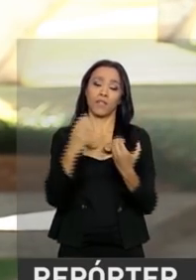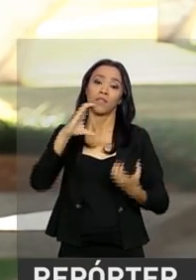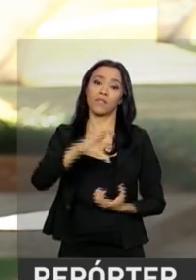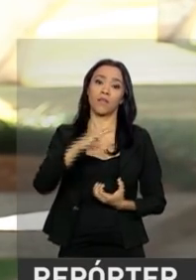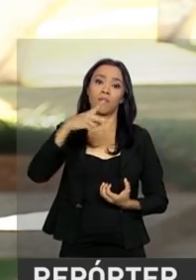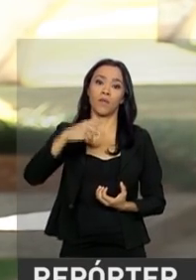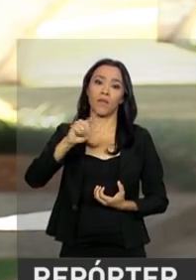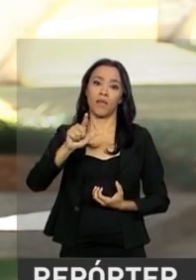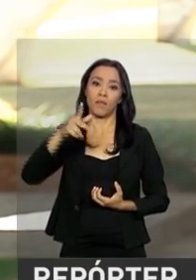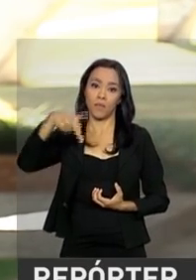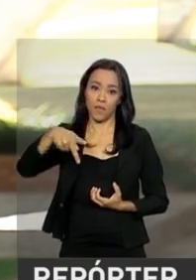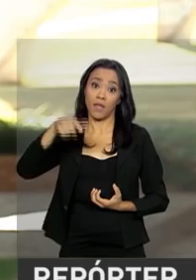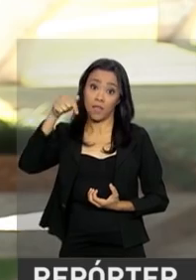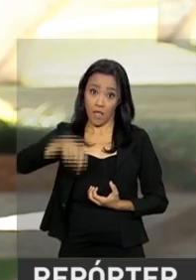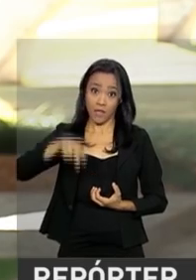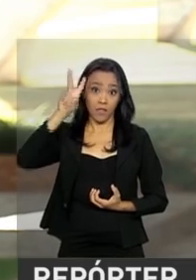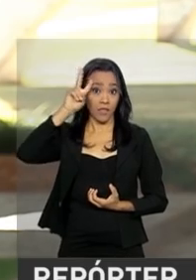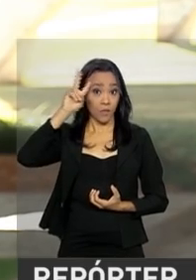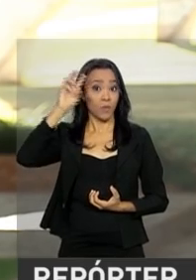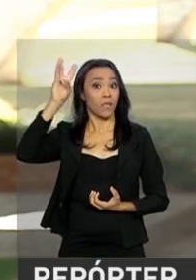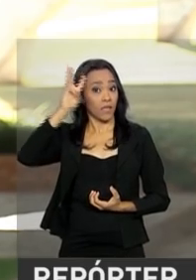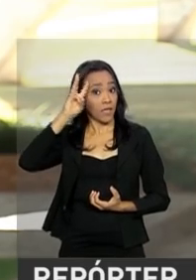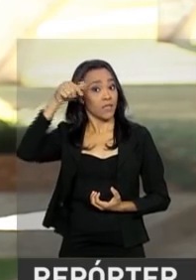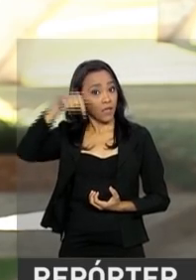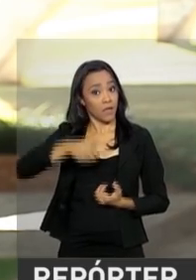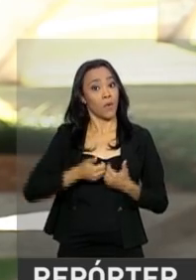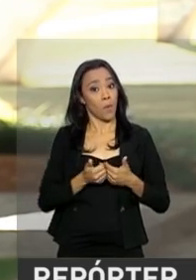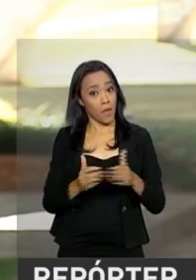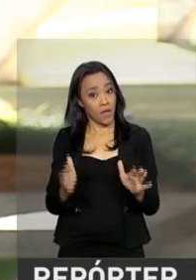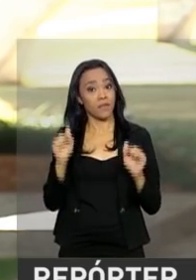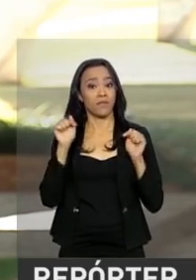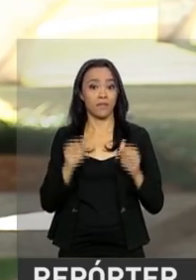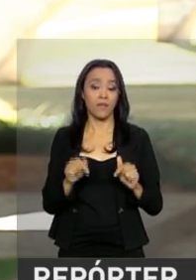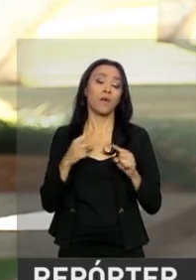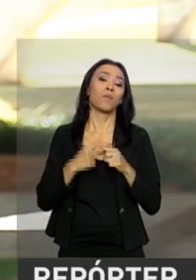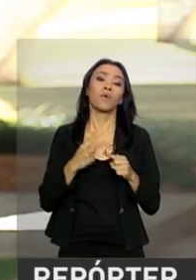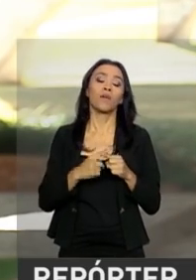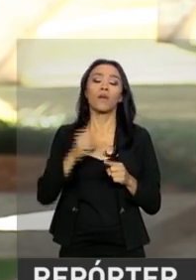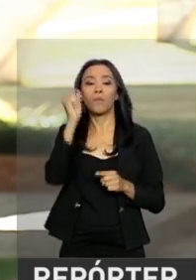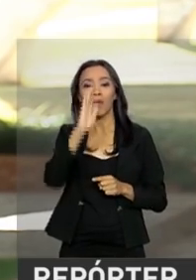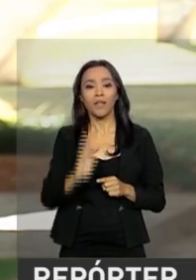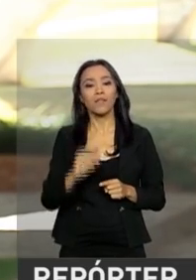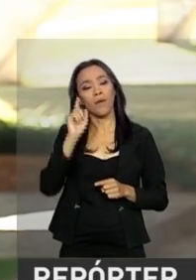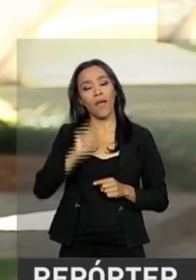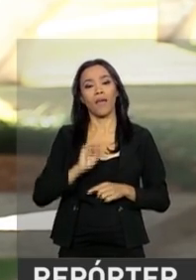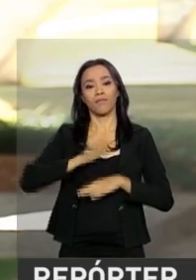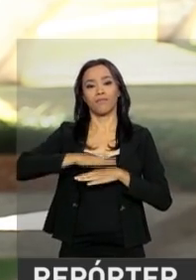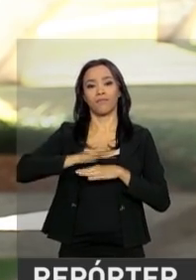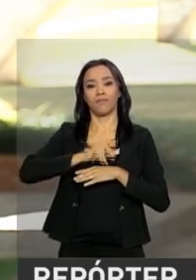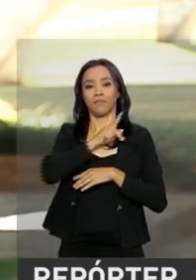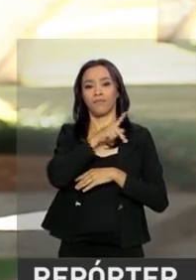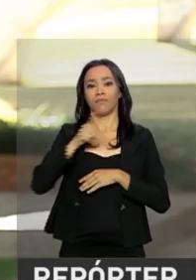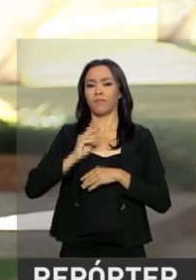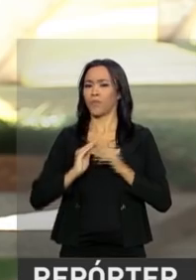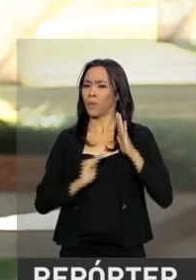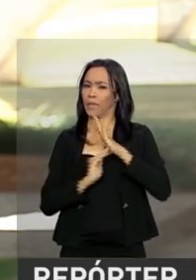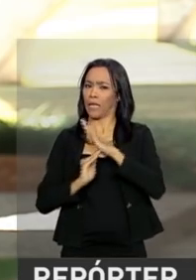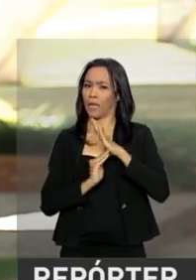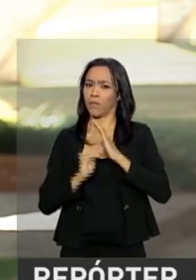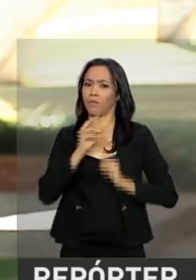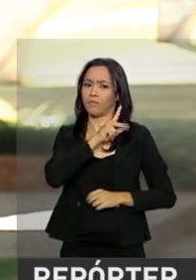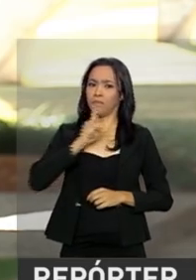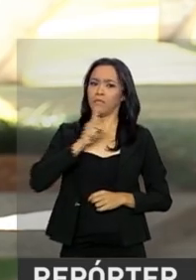acontece aqui em Brasília nessa segunda e terça-feira aqui em Brasília justamente porque o Brasil Preside temporariamente o grupo no